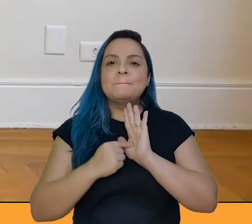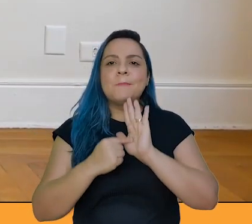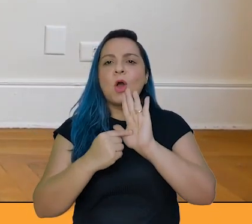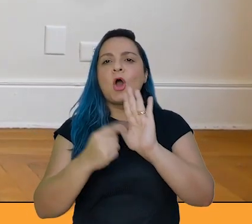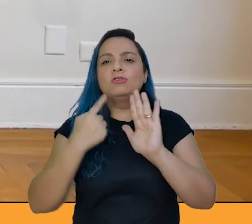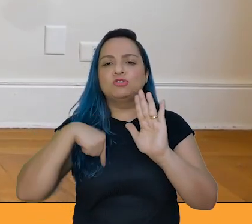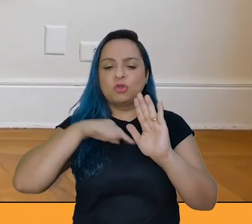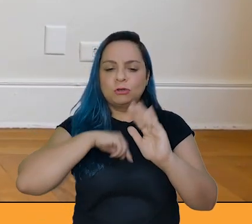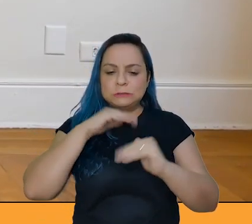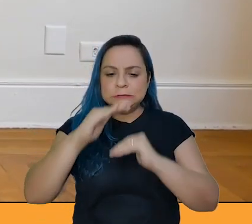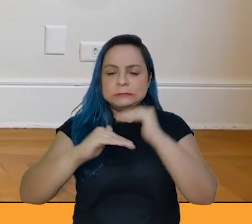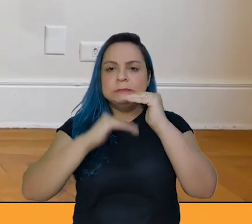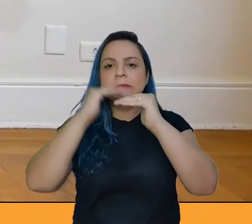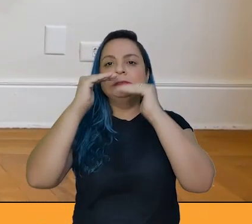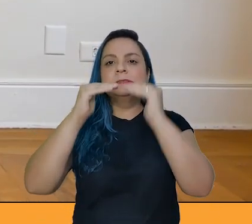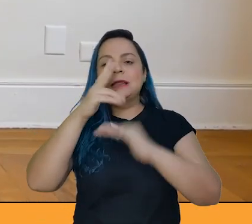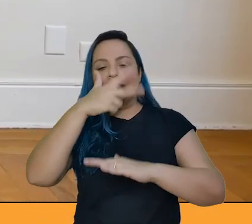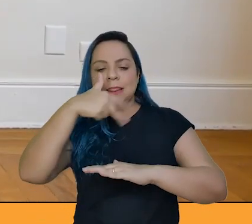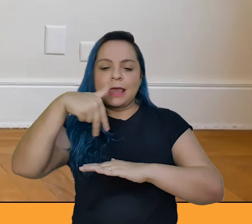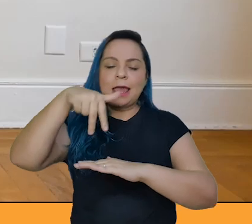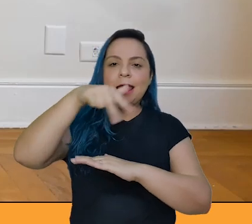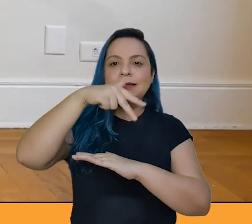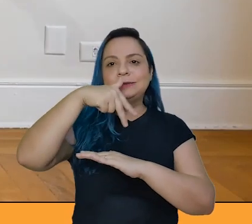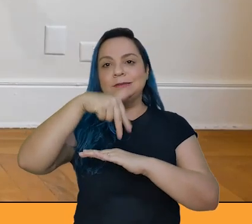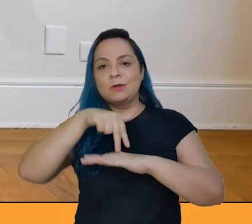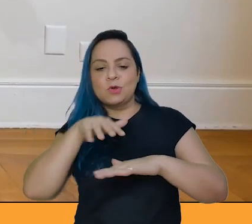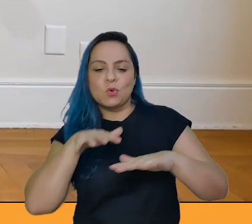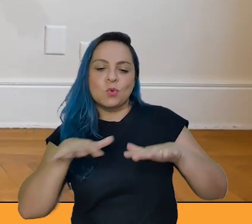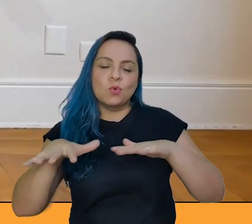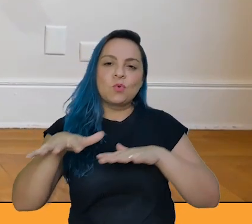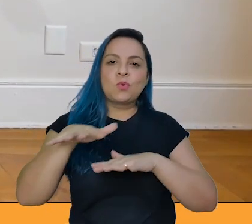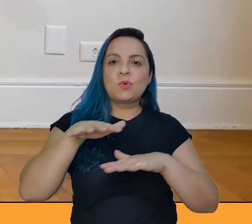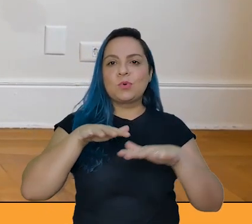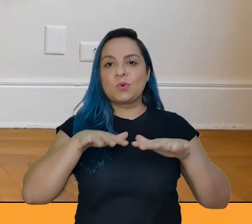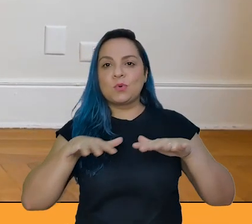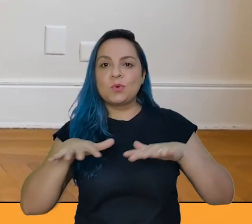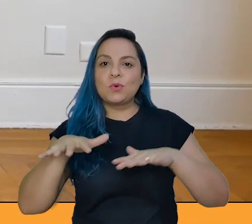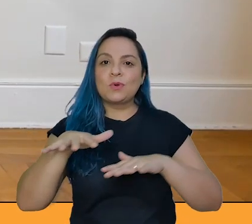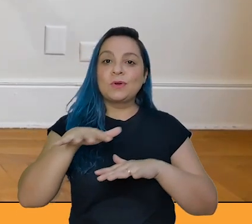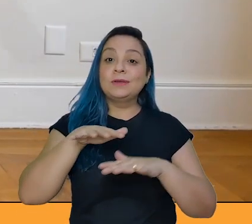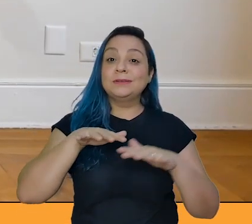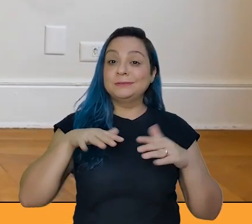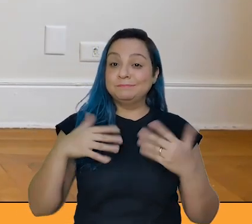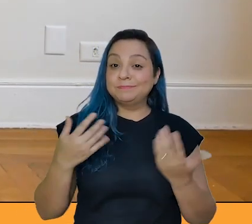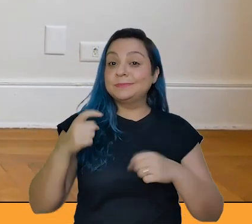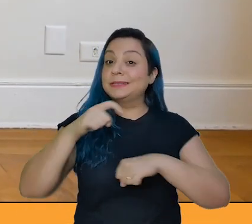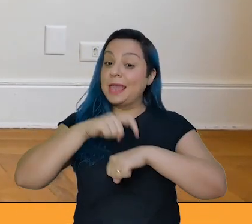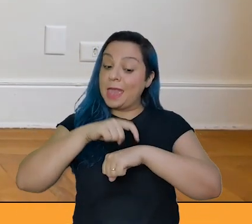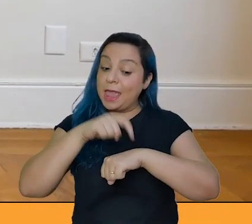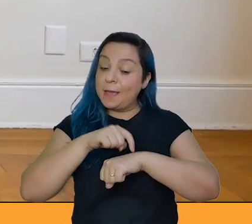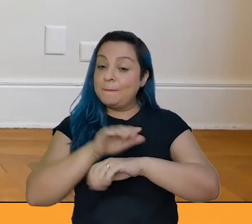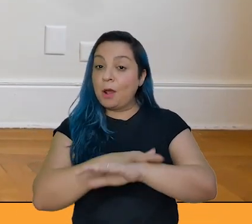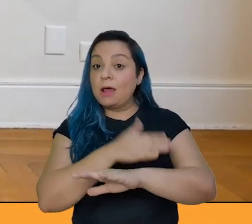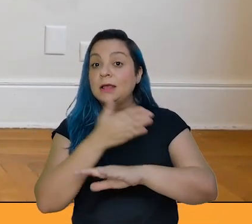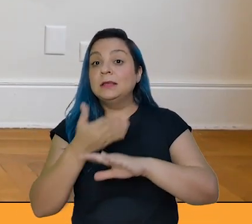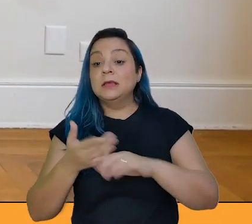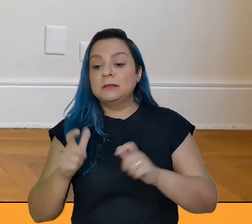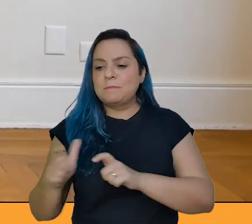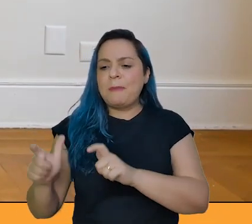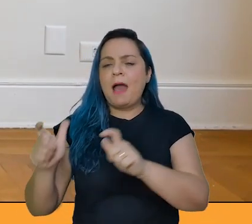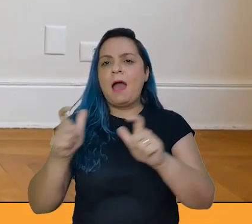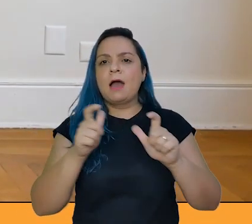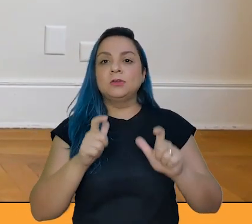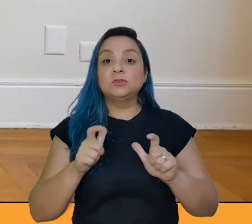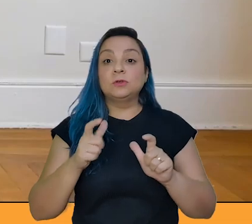o desenvolver da dança, do movimento, de dinâmicas de tempo, de espaço,